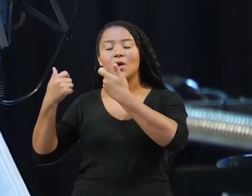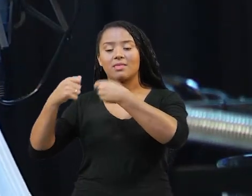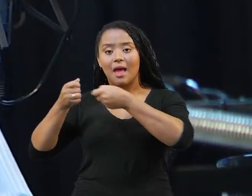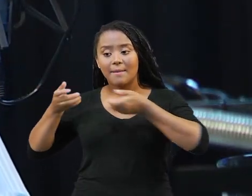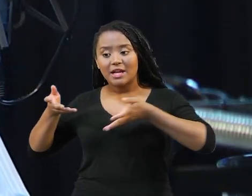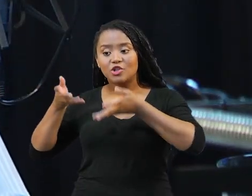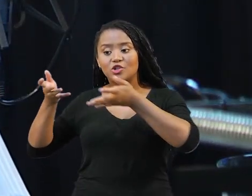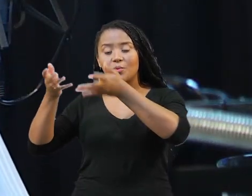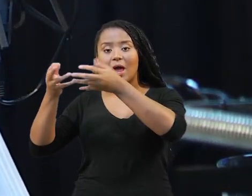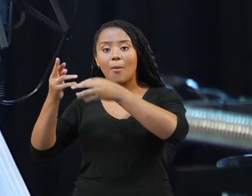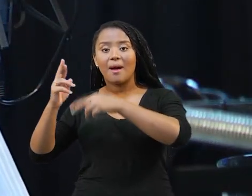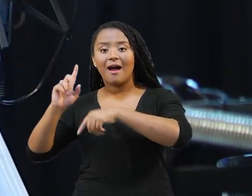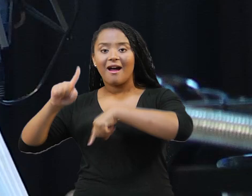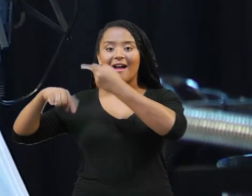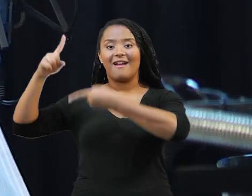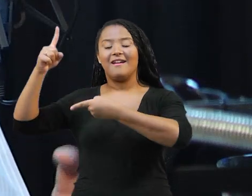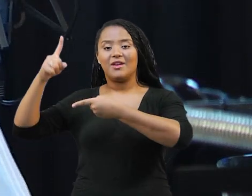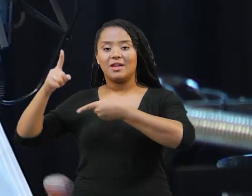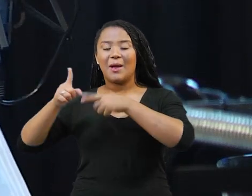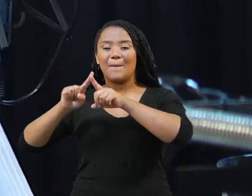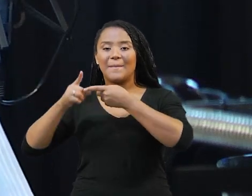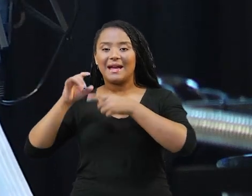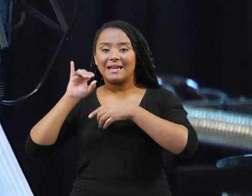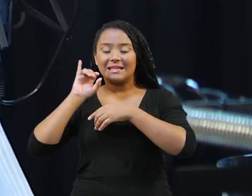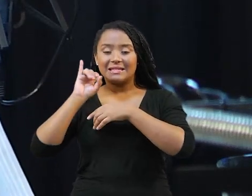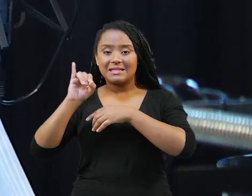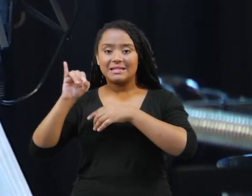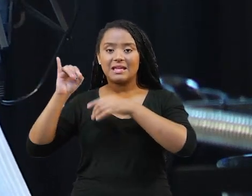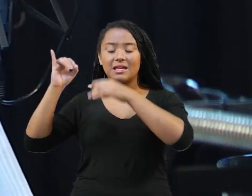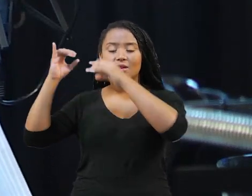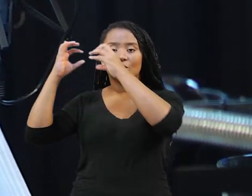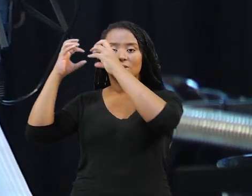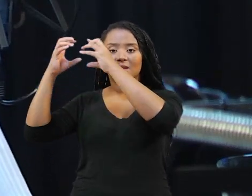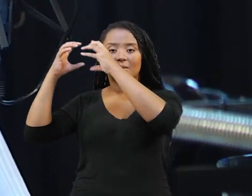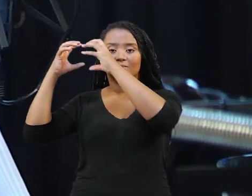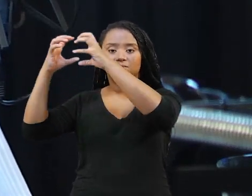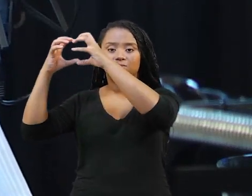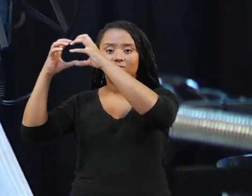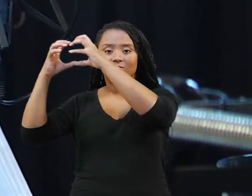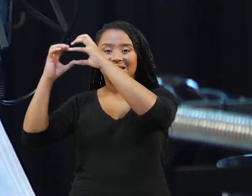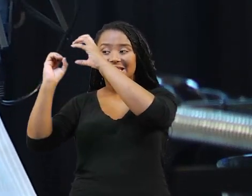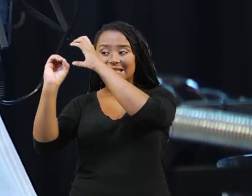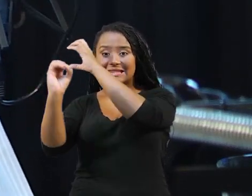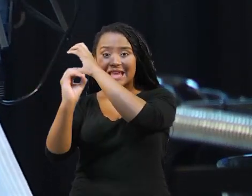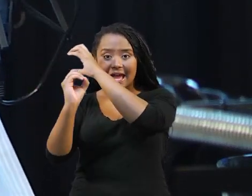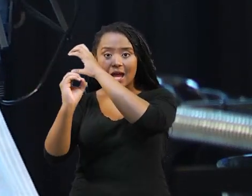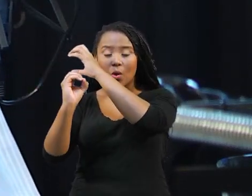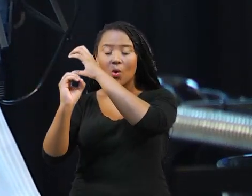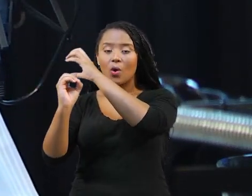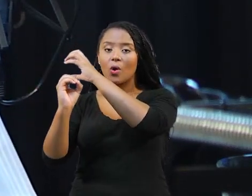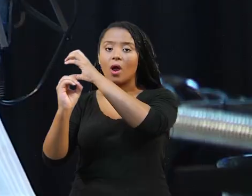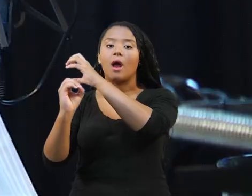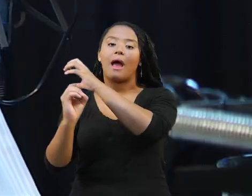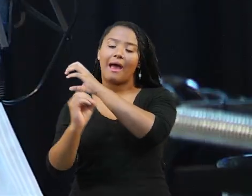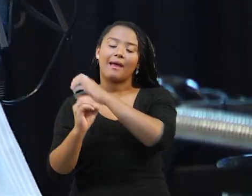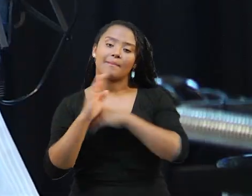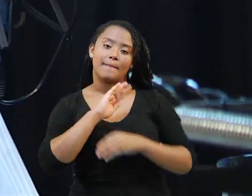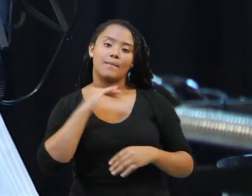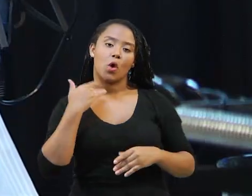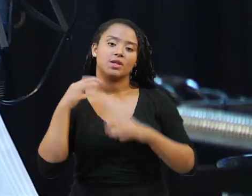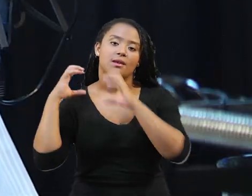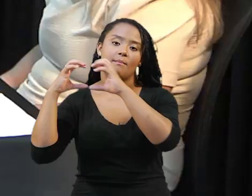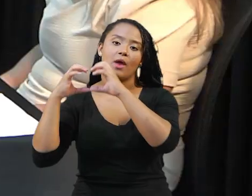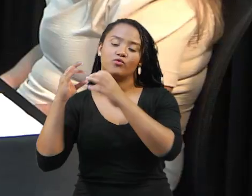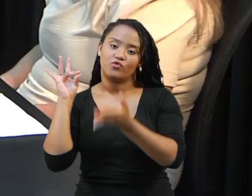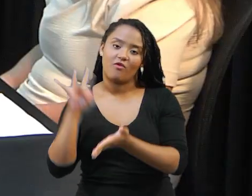é a confirmação de hoje. Então, tem que estar o cérebro inteiro sem atividade. Aí sim a gente pode ir classificando a